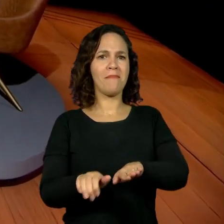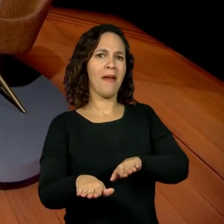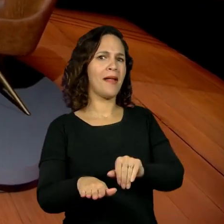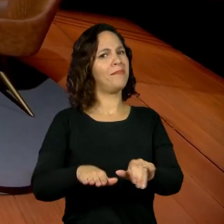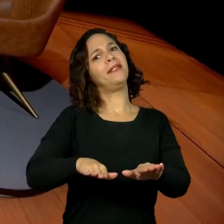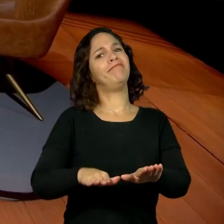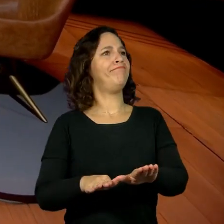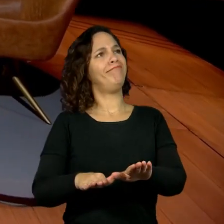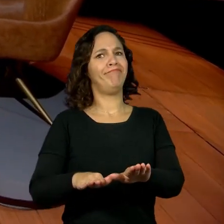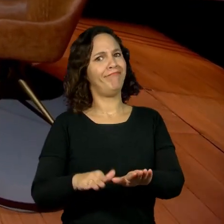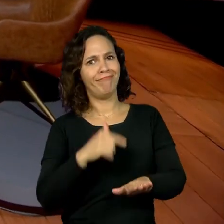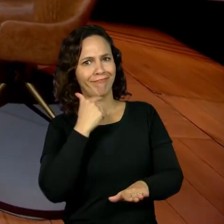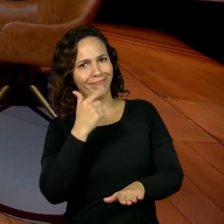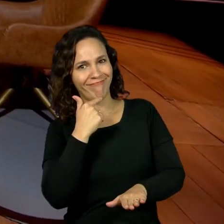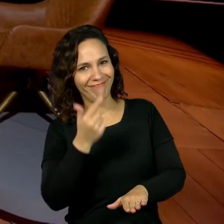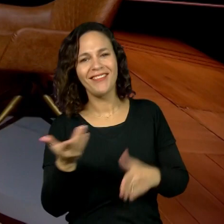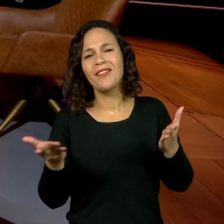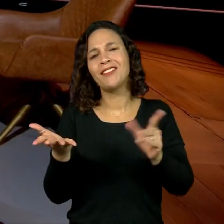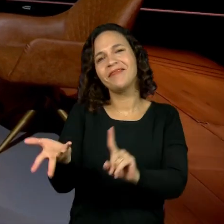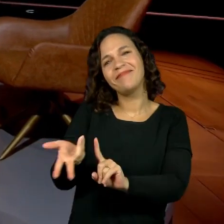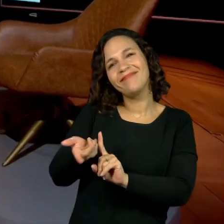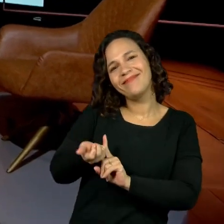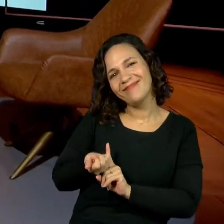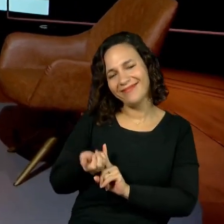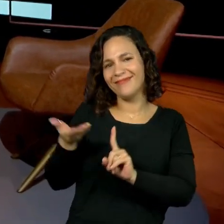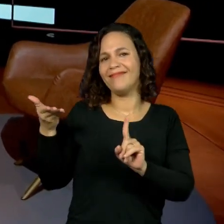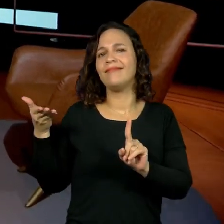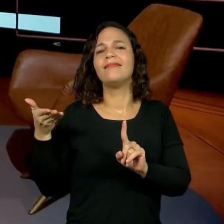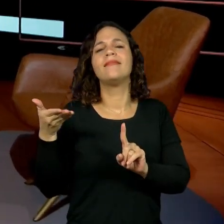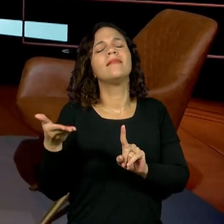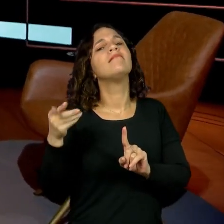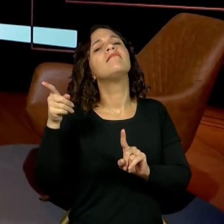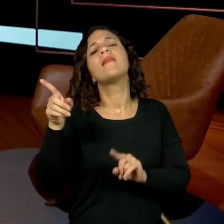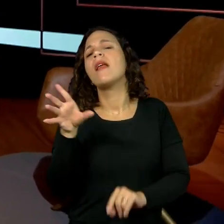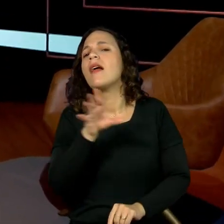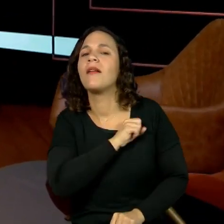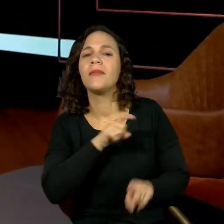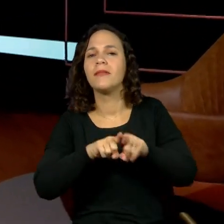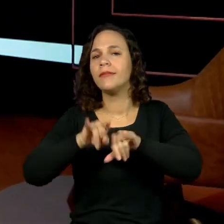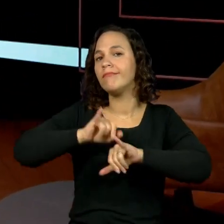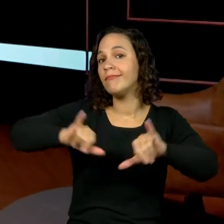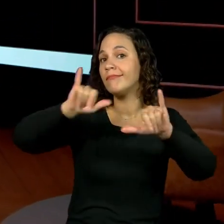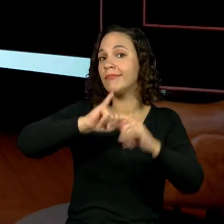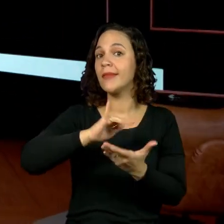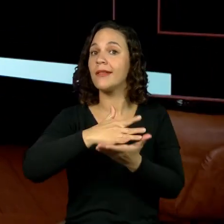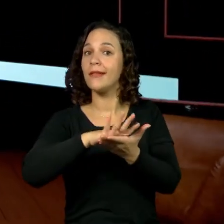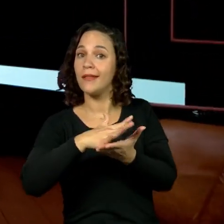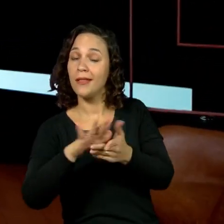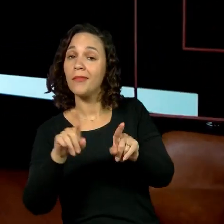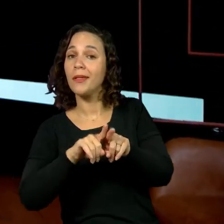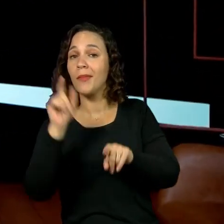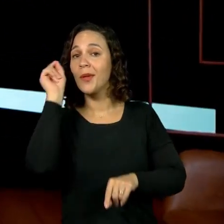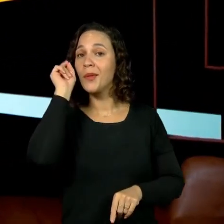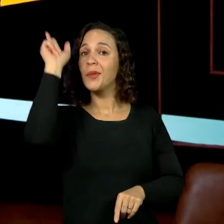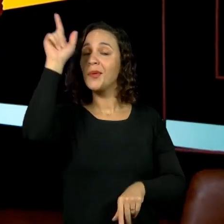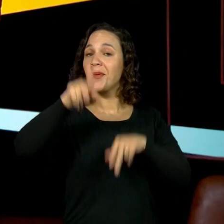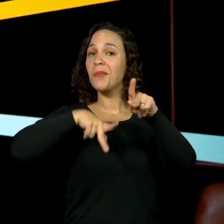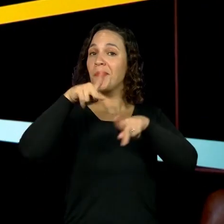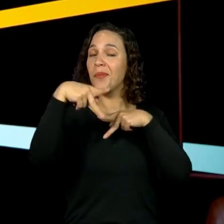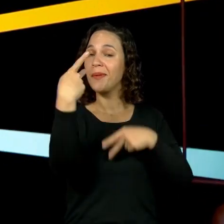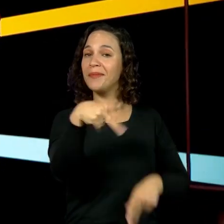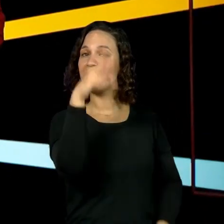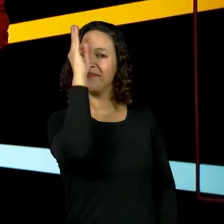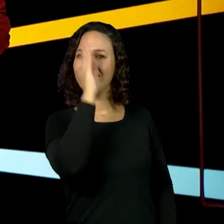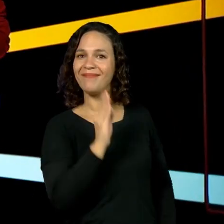gente recebe hoje não só ama, como também é um dos maiores divulgadores do samba e das manifestações da cultura popular brasileira.